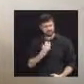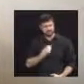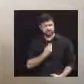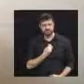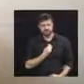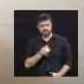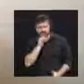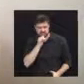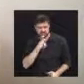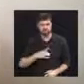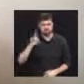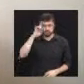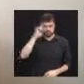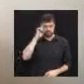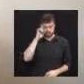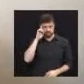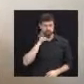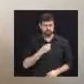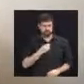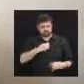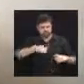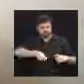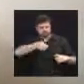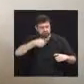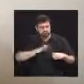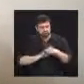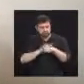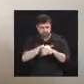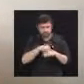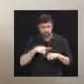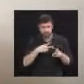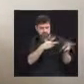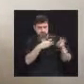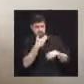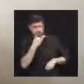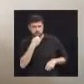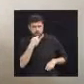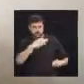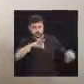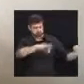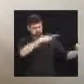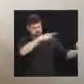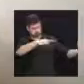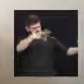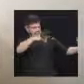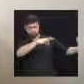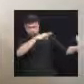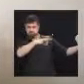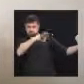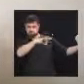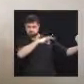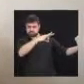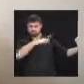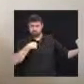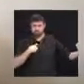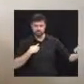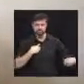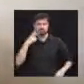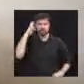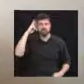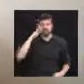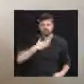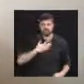estava num jantar e o cara fez um solo de violino. Naquele momento eu voltei à minha parte criança. Então,